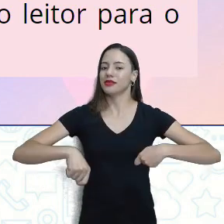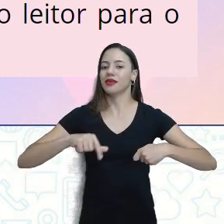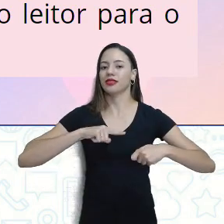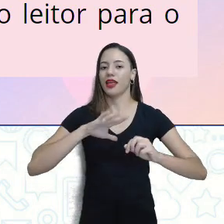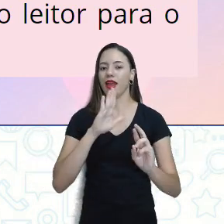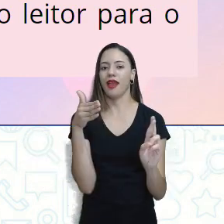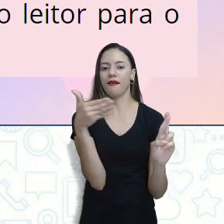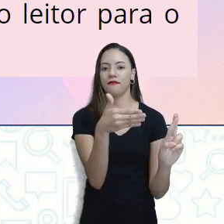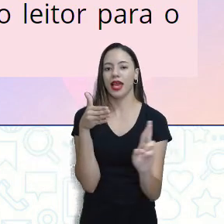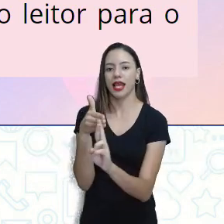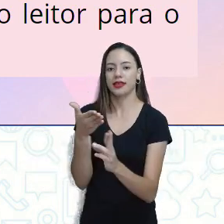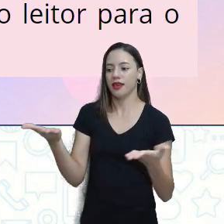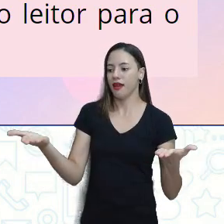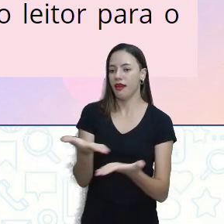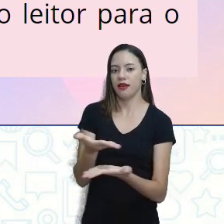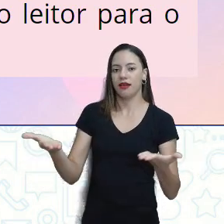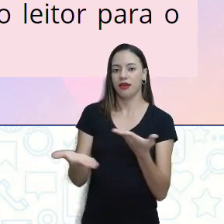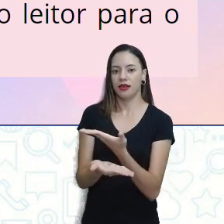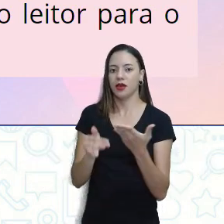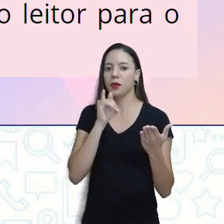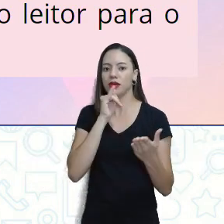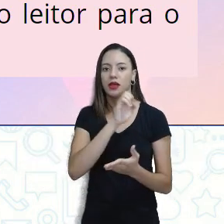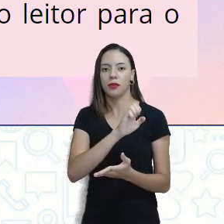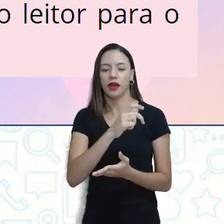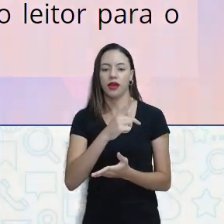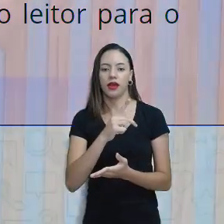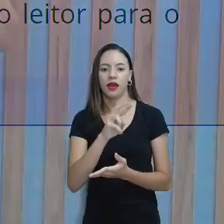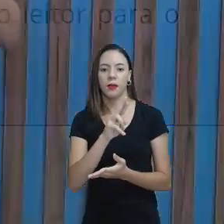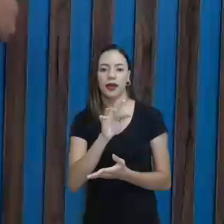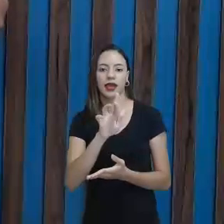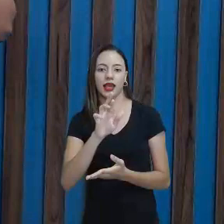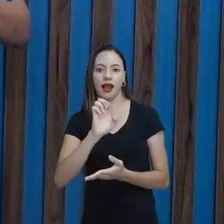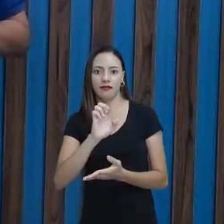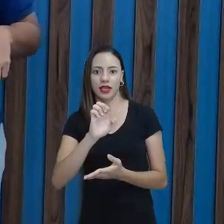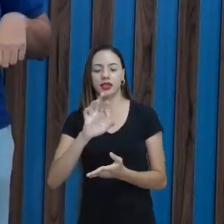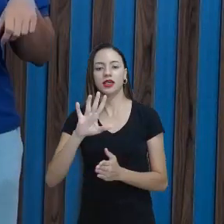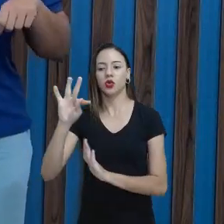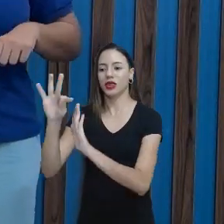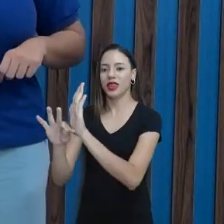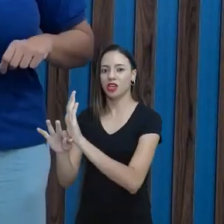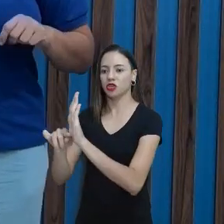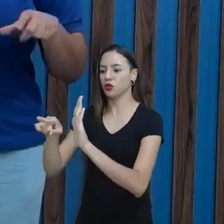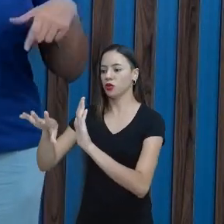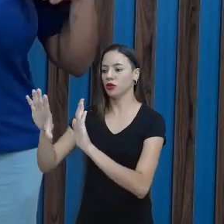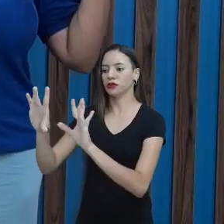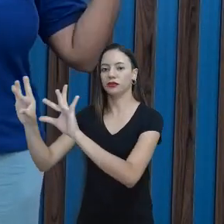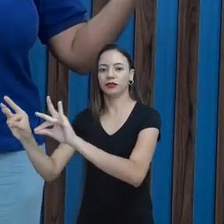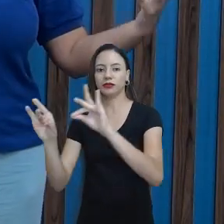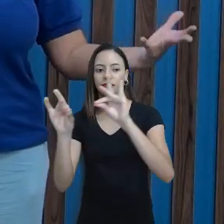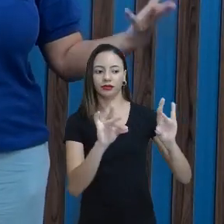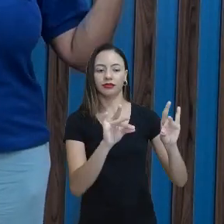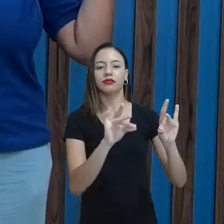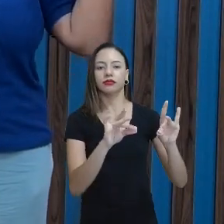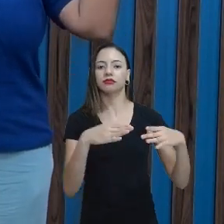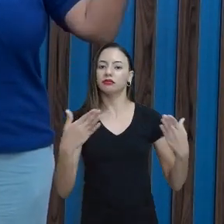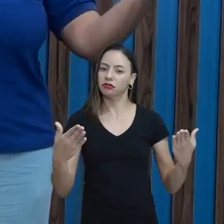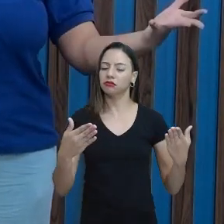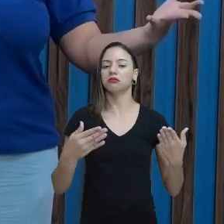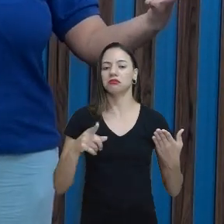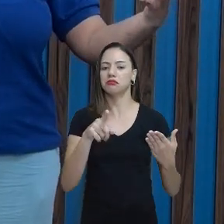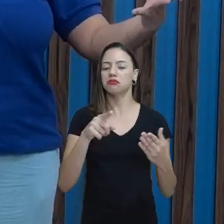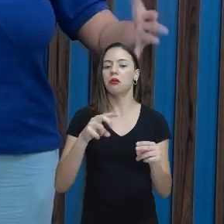haja esse diálogo entre a epígrafe e o seu texto autoral. Com isso, é possível utilizar o pensamento de